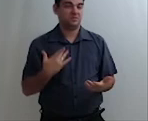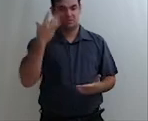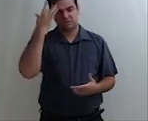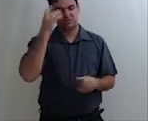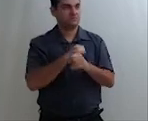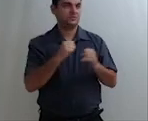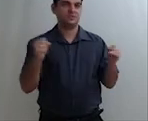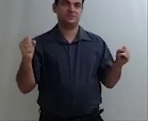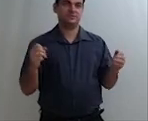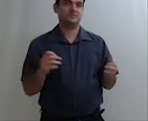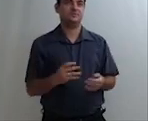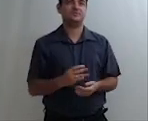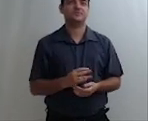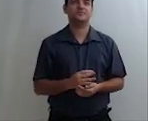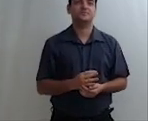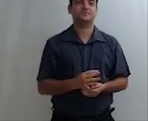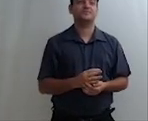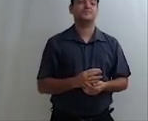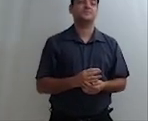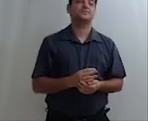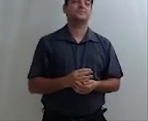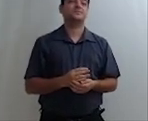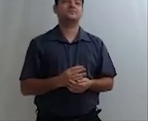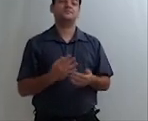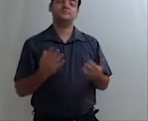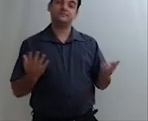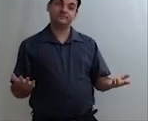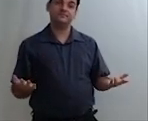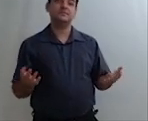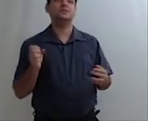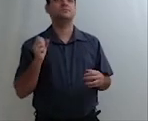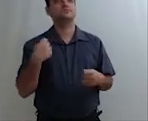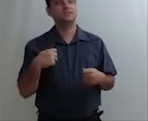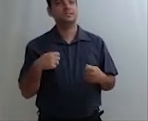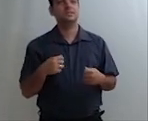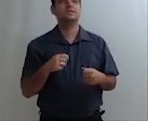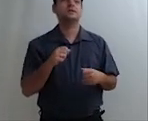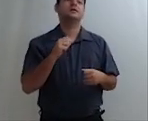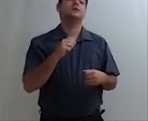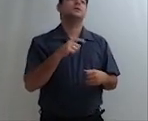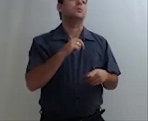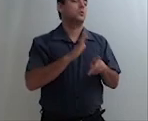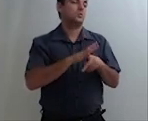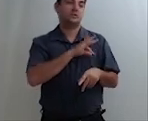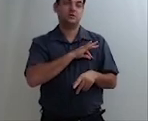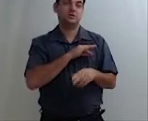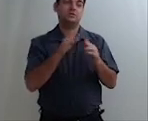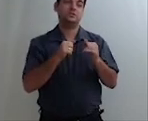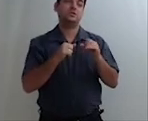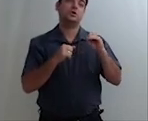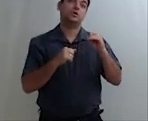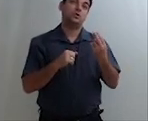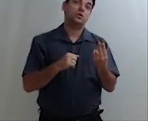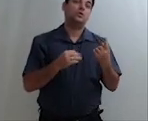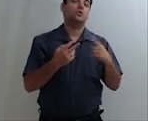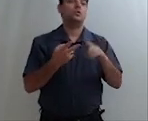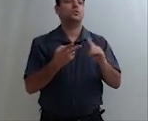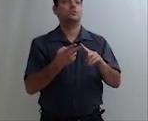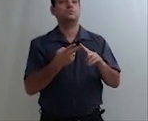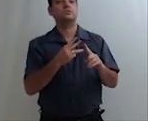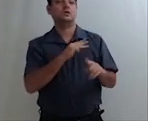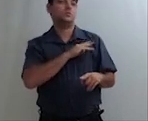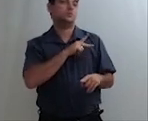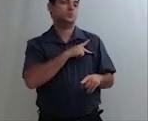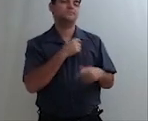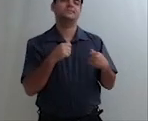prisão inf flagrante em preventiva sem manifestação sem um requerimento ou da autoridade policial ou a manifestação do do do Ministério